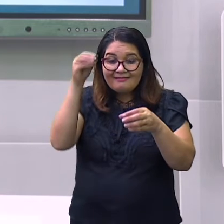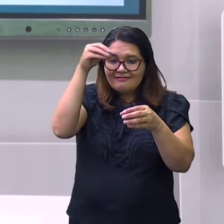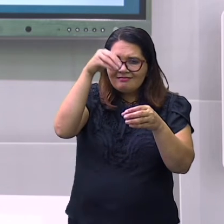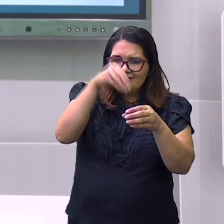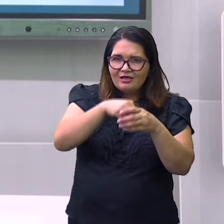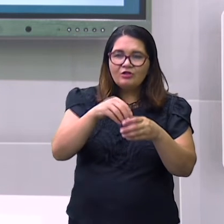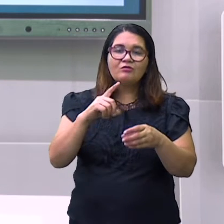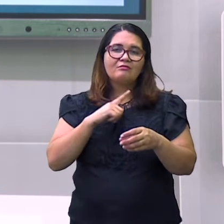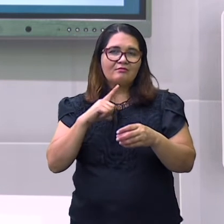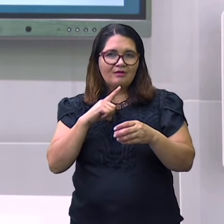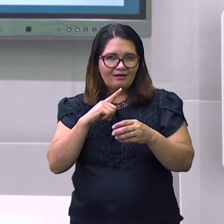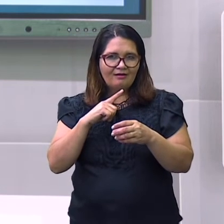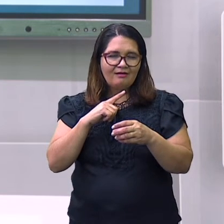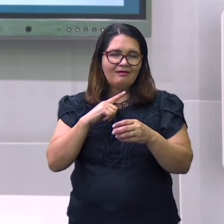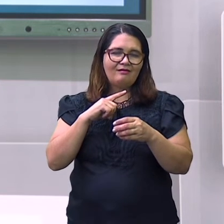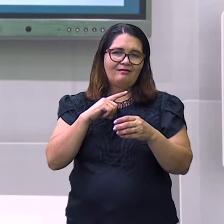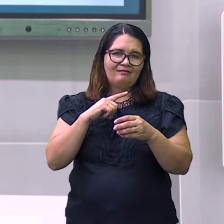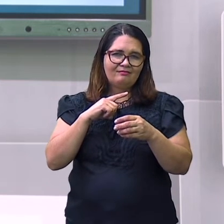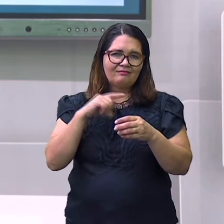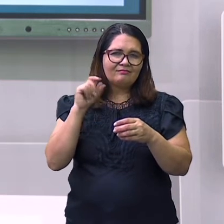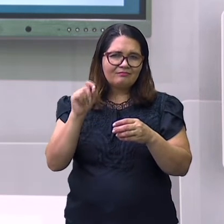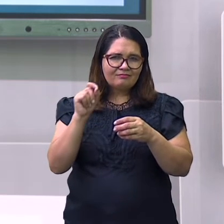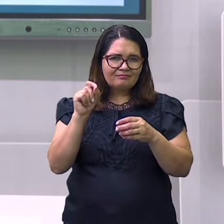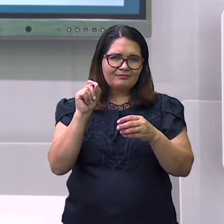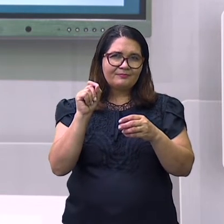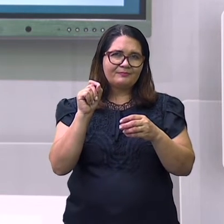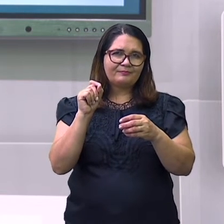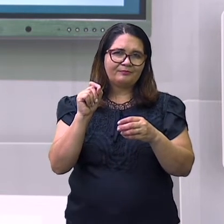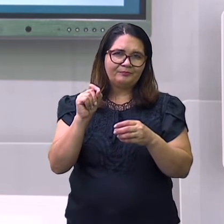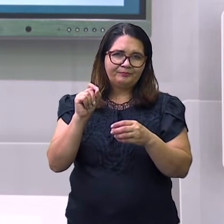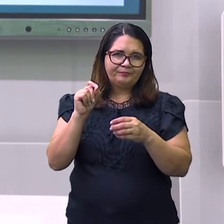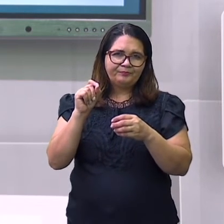vai ter a presença de alguns